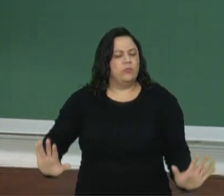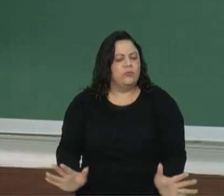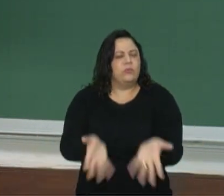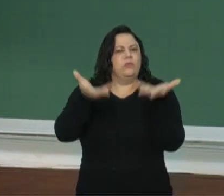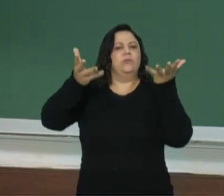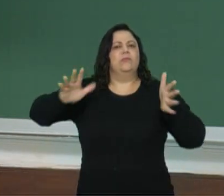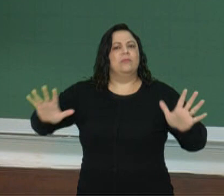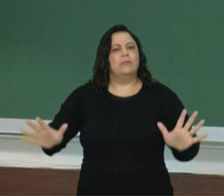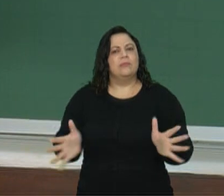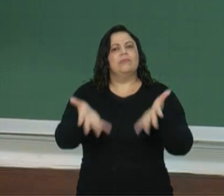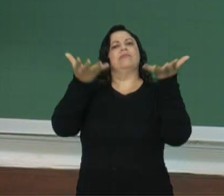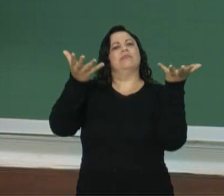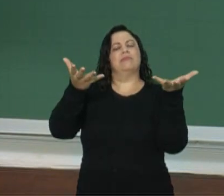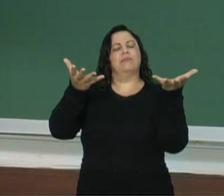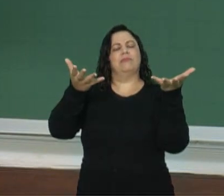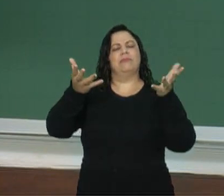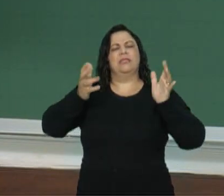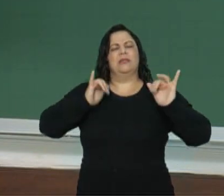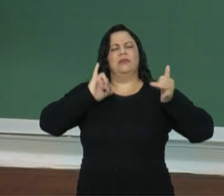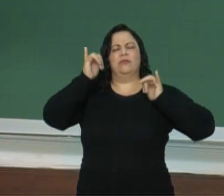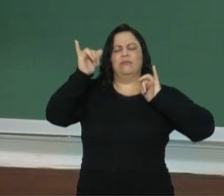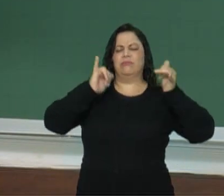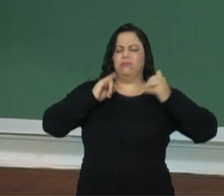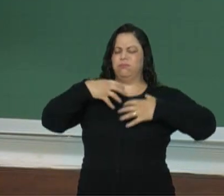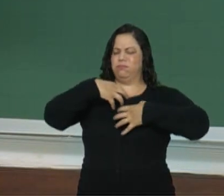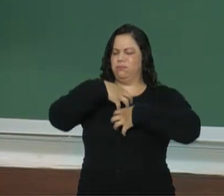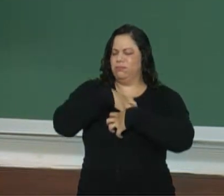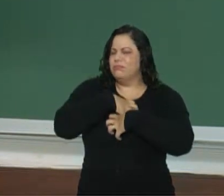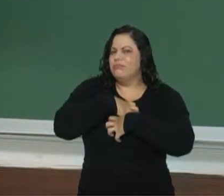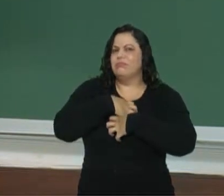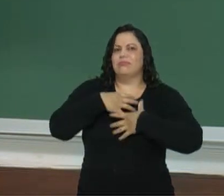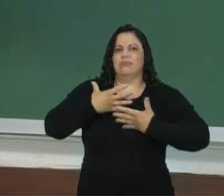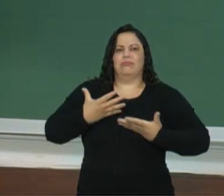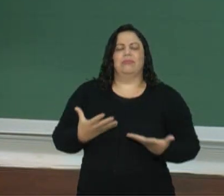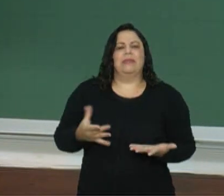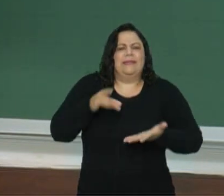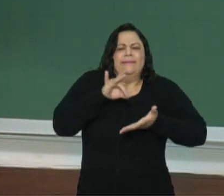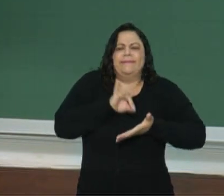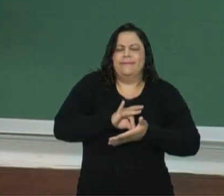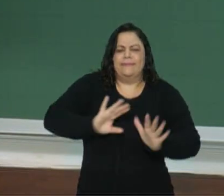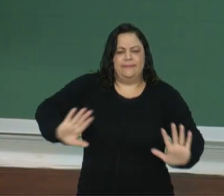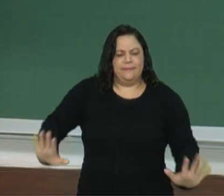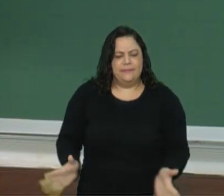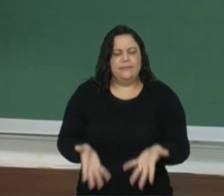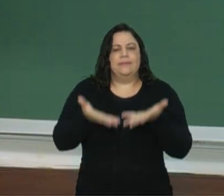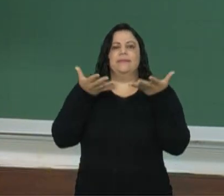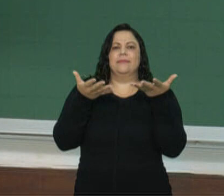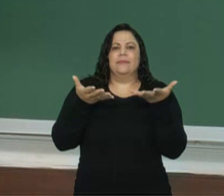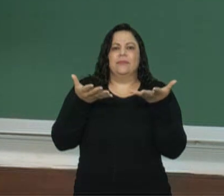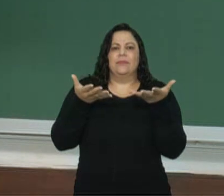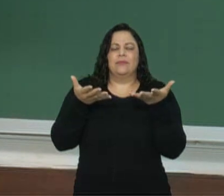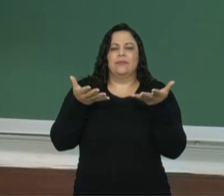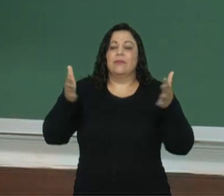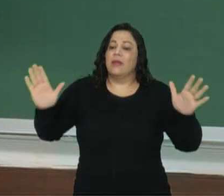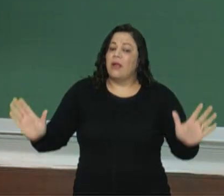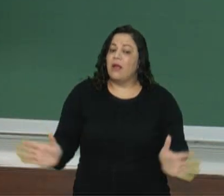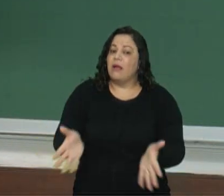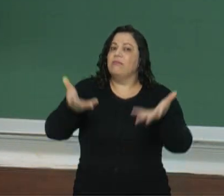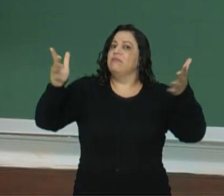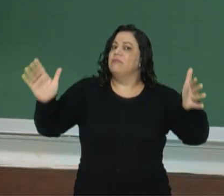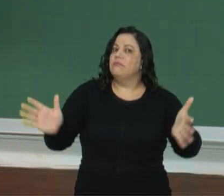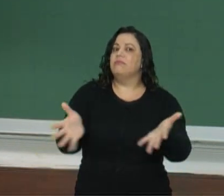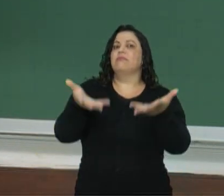faz com que essa energia vital, esse sentimento de afirmação cresça um no outro. Então esse seria o